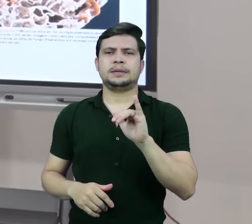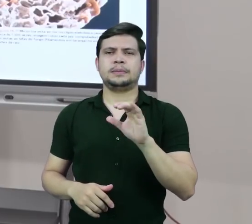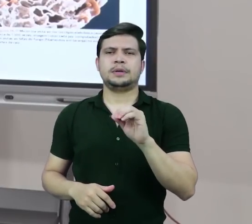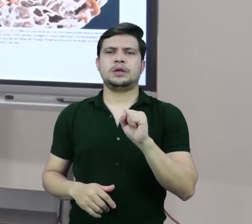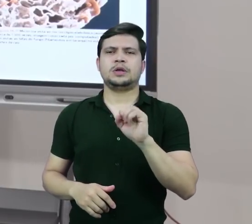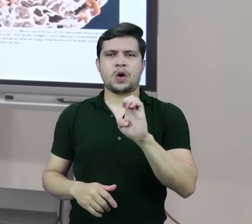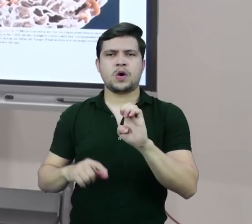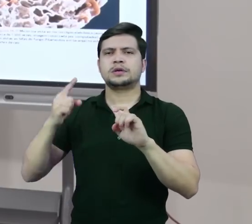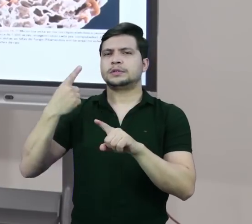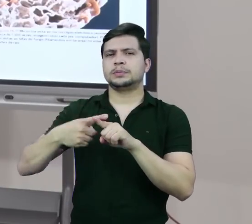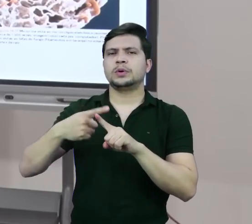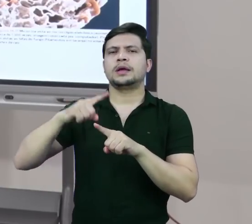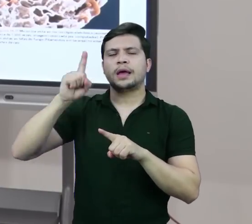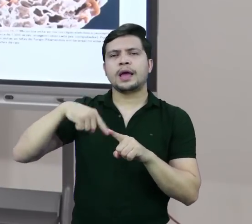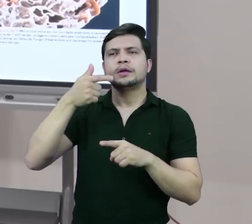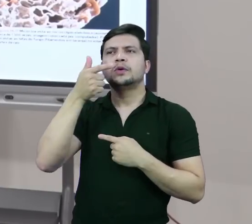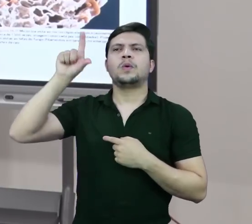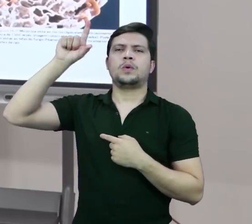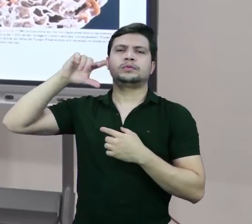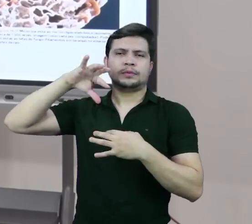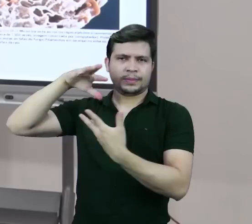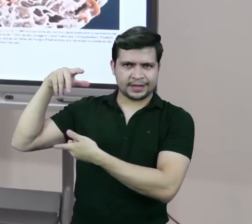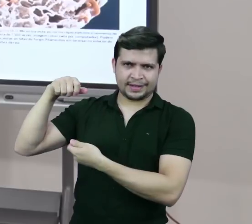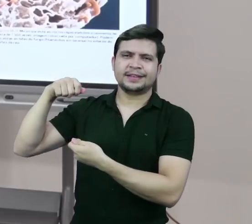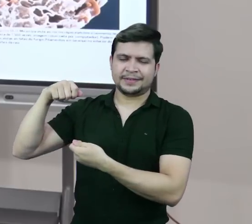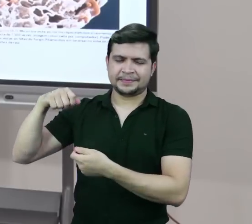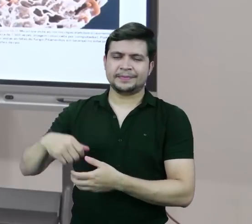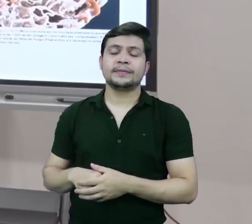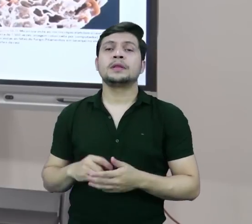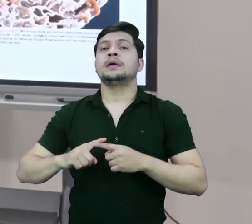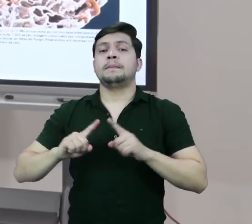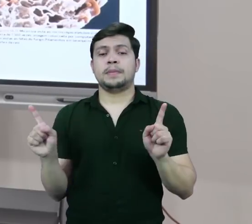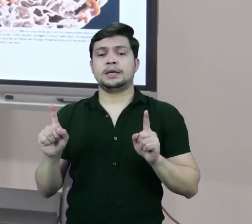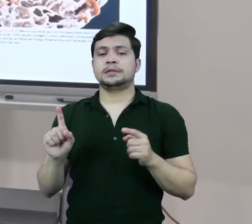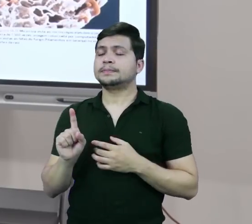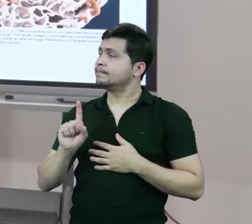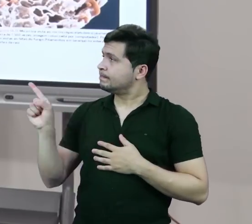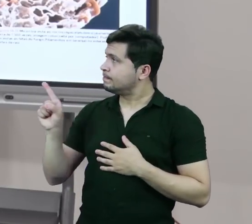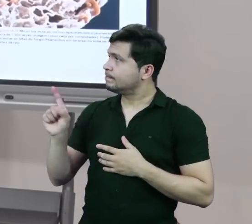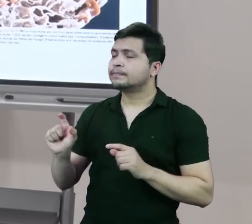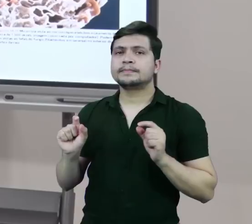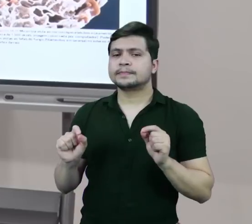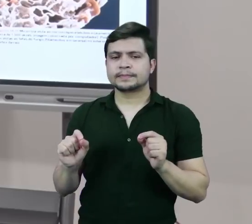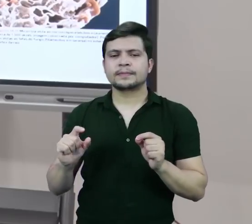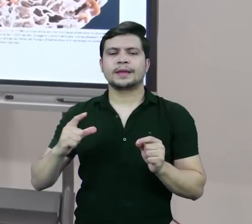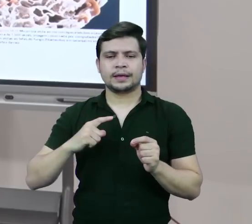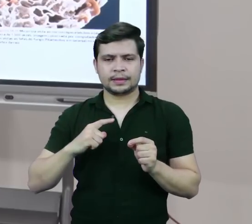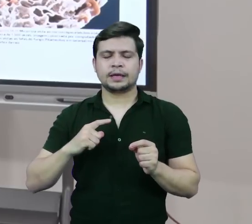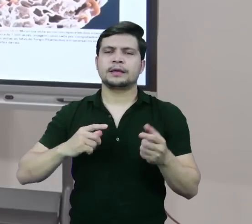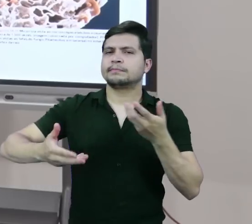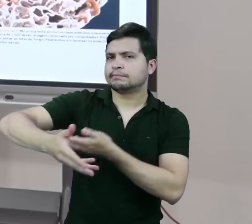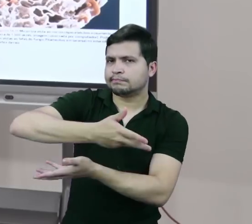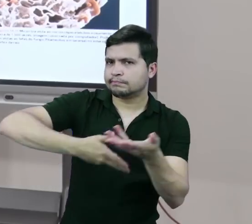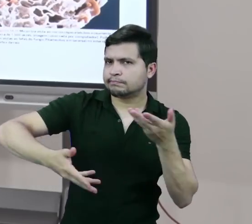ser alienígena, né? Então, no mutualismo, há grande interdependência entre os organismos associados,